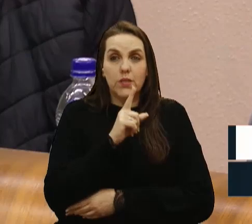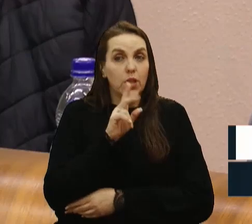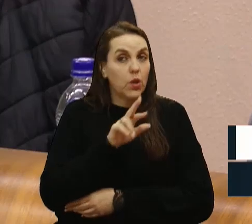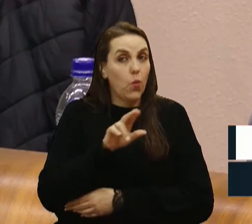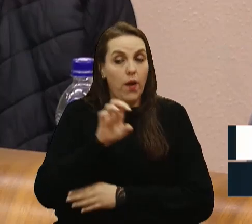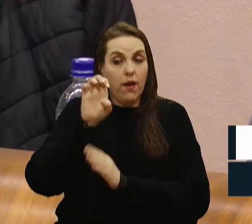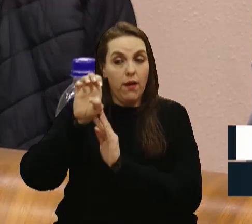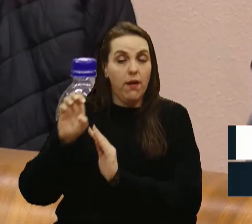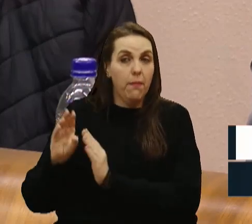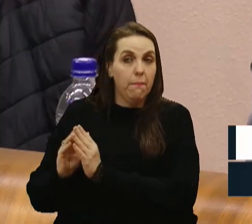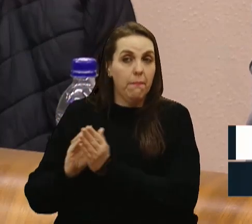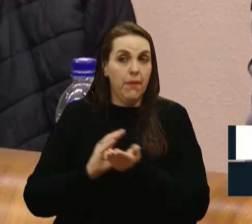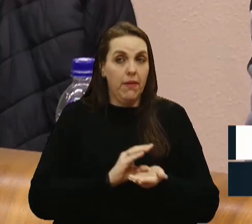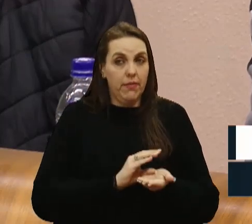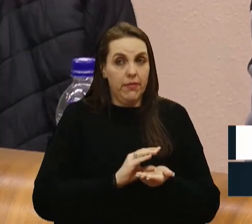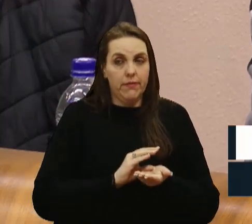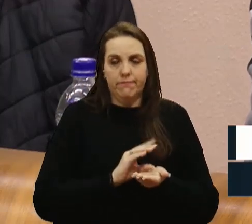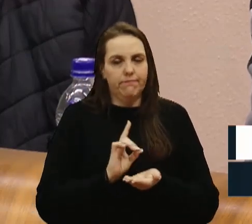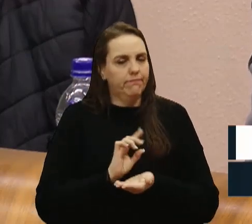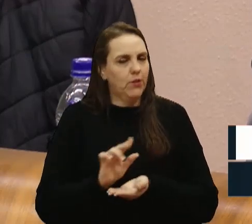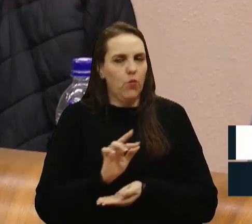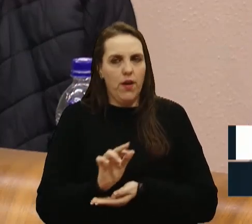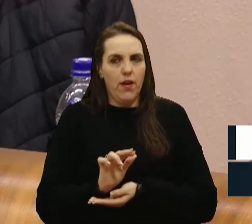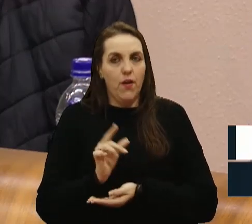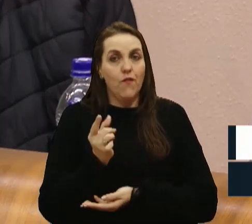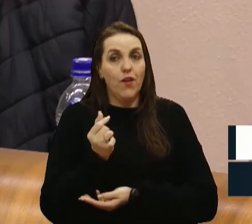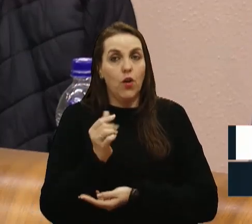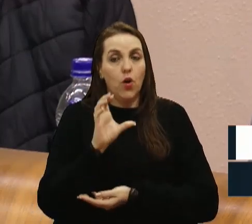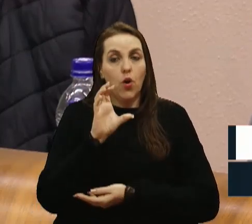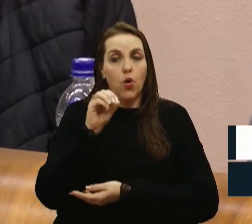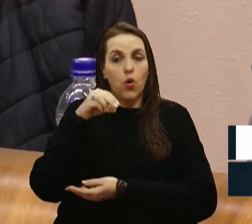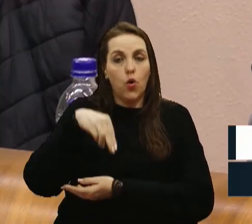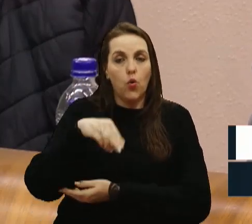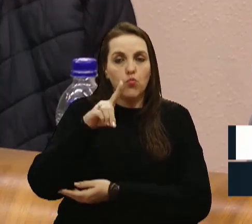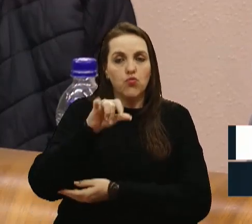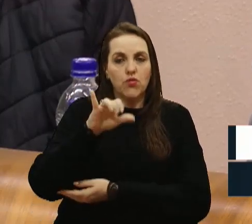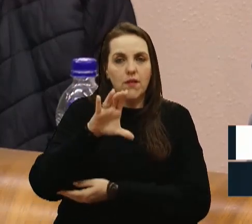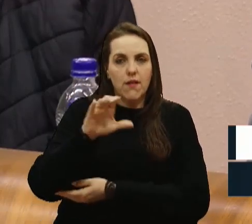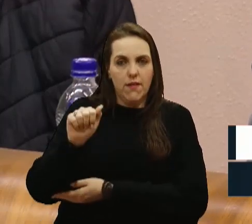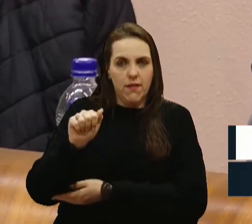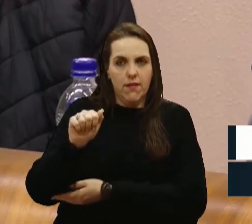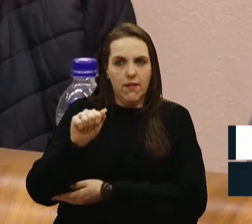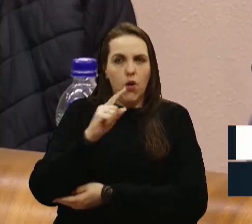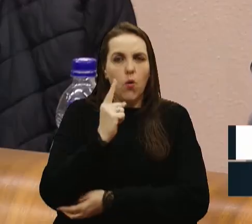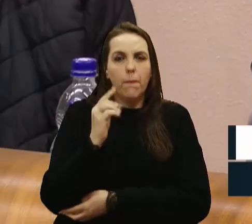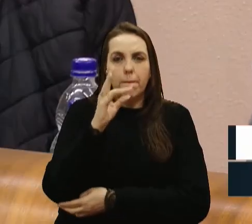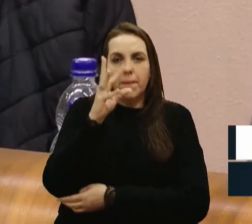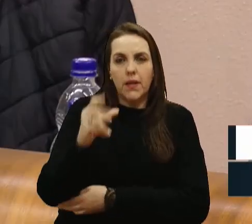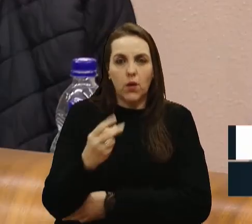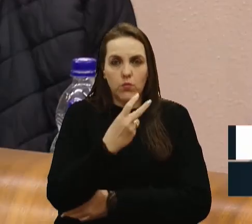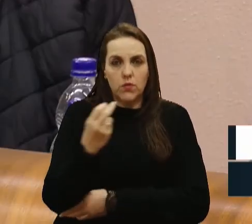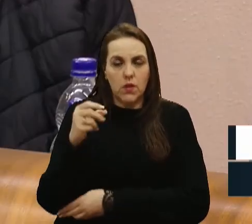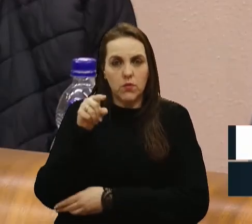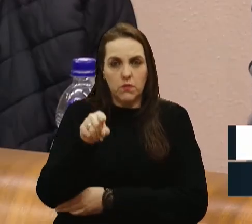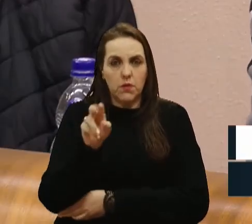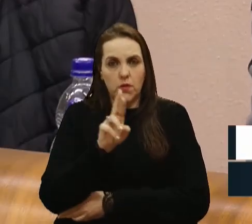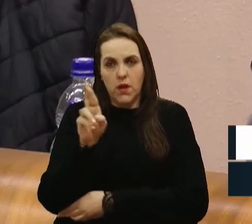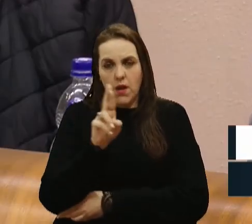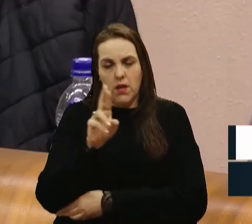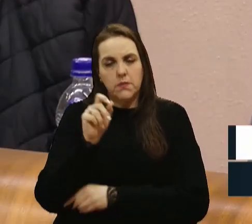vereadora Rose, foi, na verdade, um valor do Condica. Tá? Do Condica, 1.200.000 para os